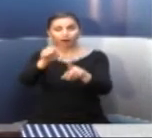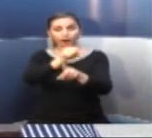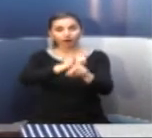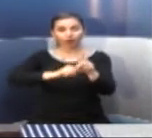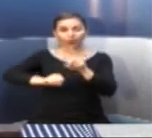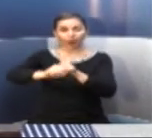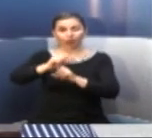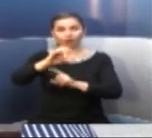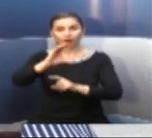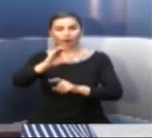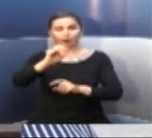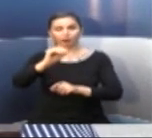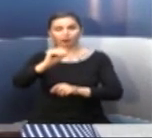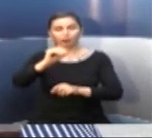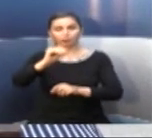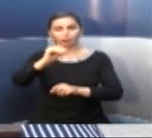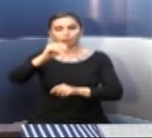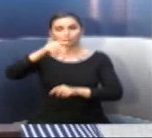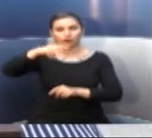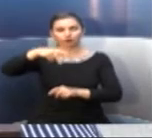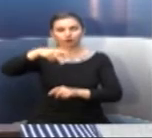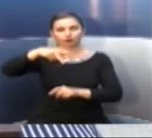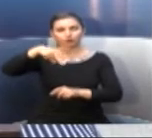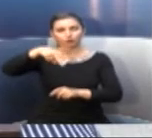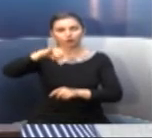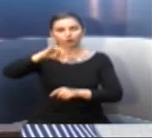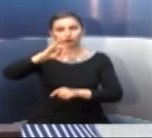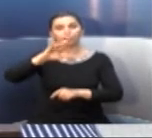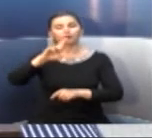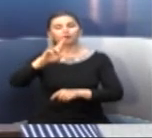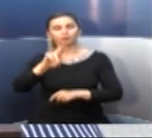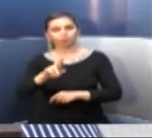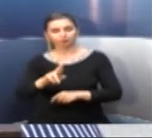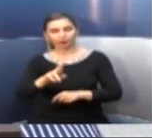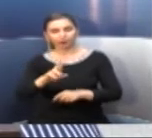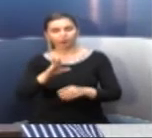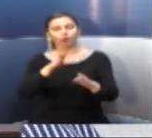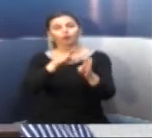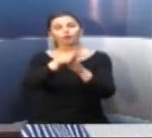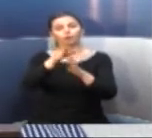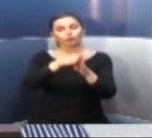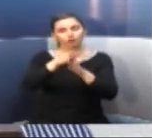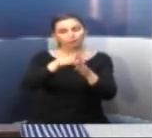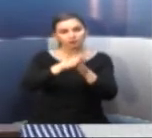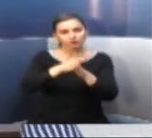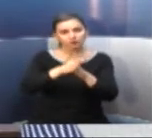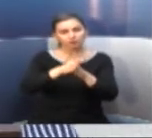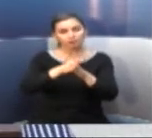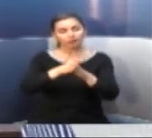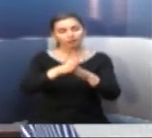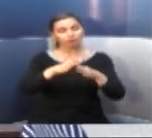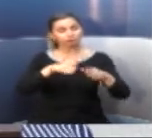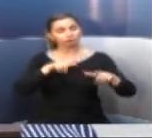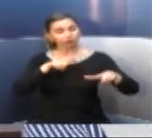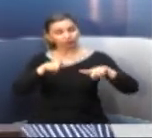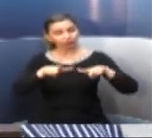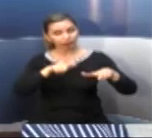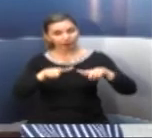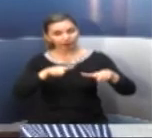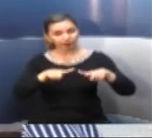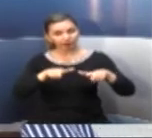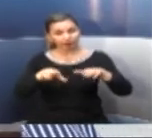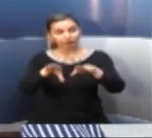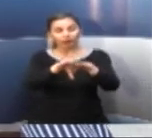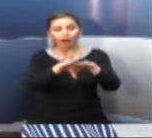COMPIR, Conselho Municipal de Promoção de Igualdade Racial. E nós estávamos presentes,